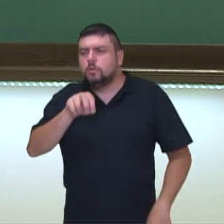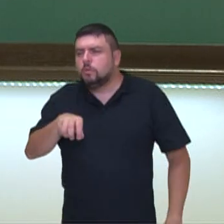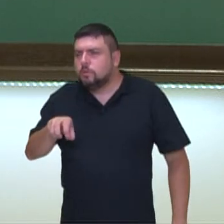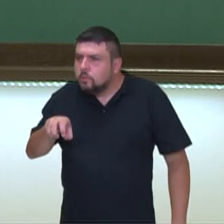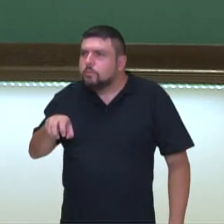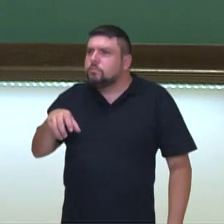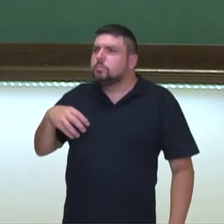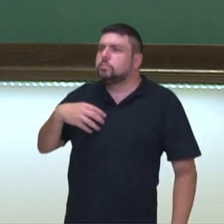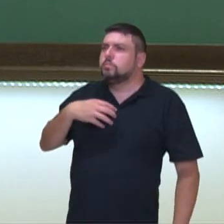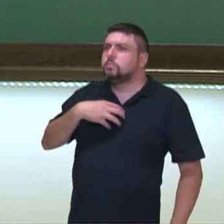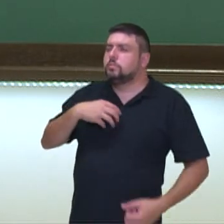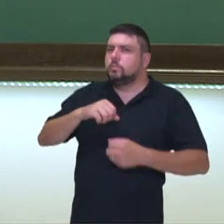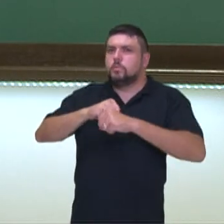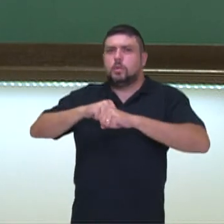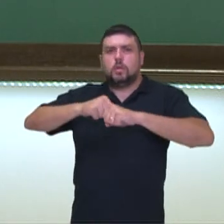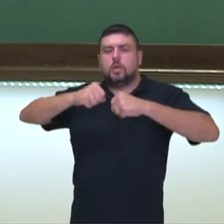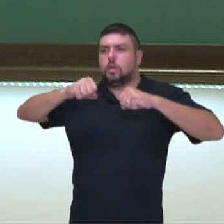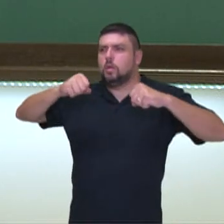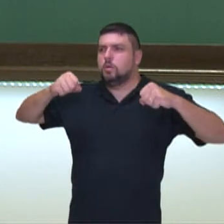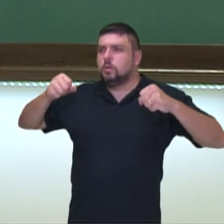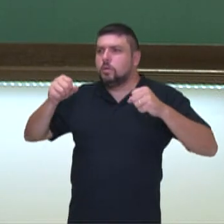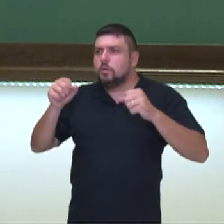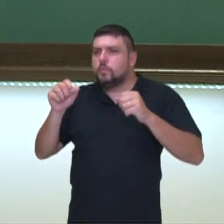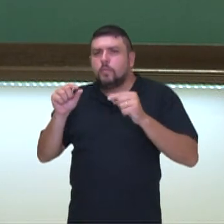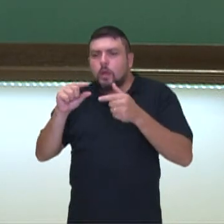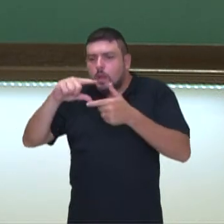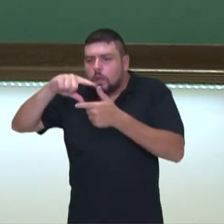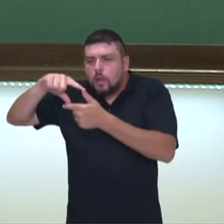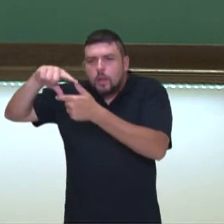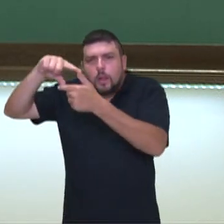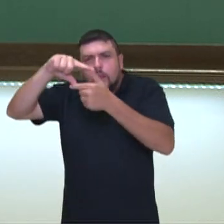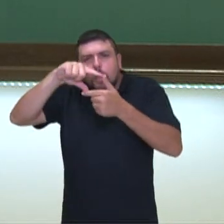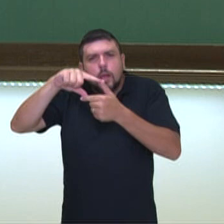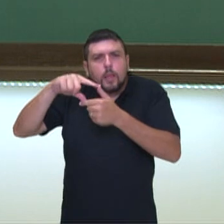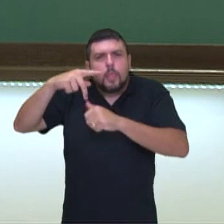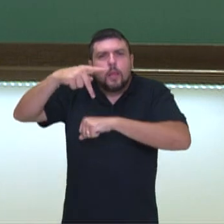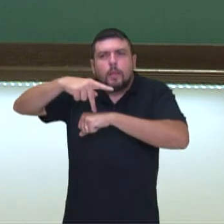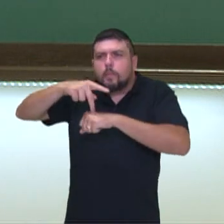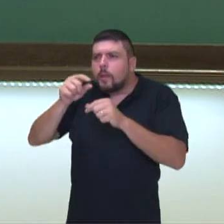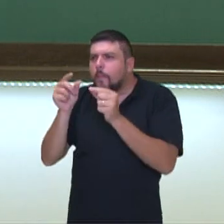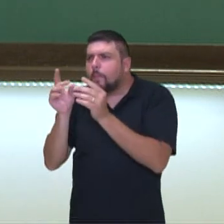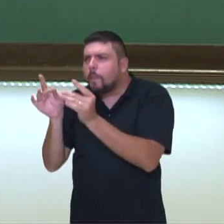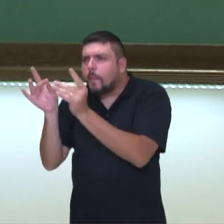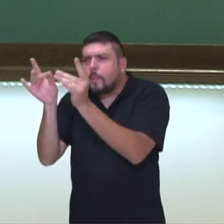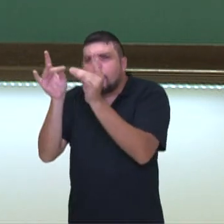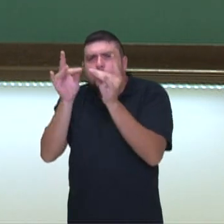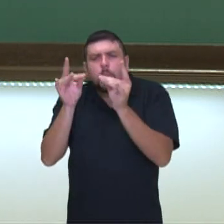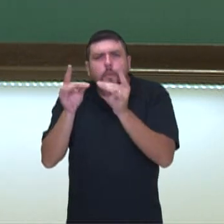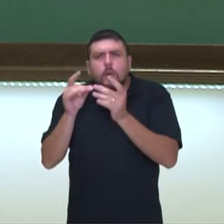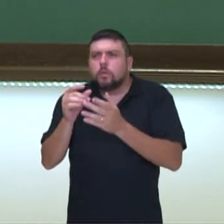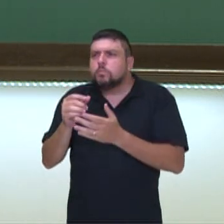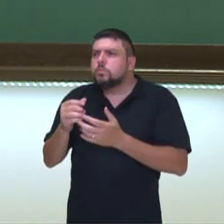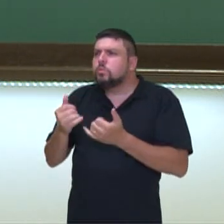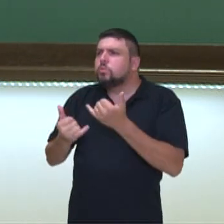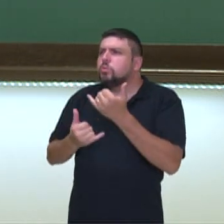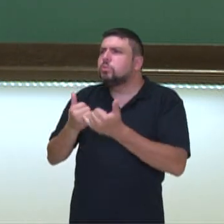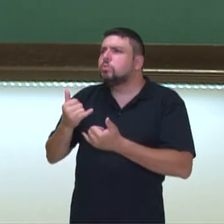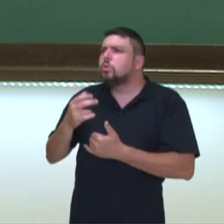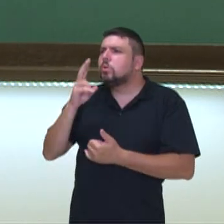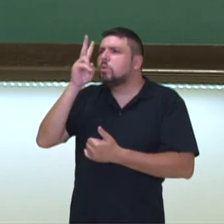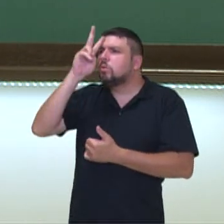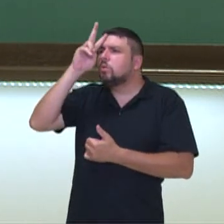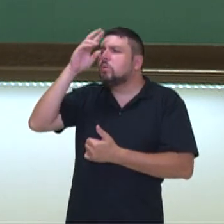obra grandiosa, feita com pastilhas de azulejo, né? Formando uma imagem de um jogo que você ama da sua